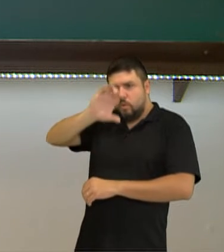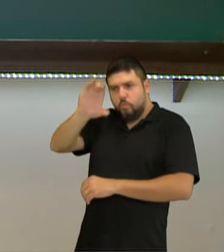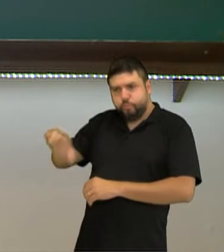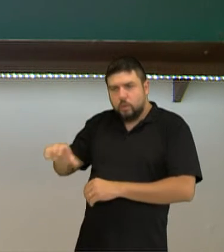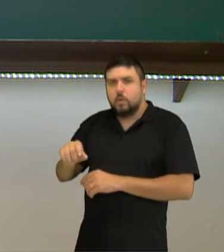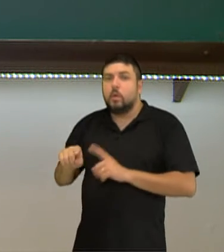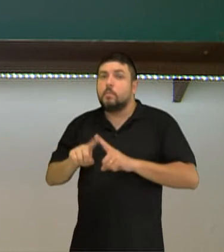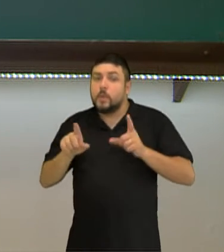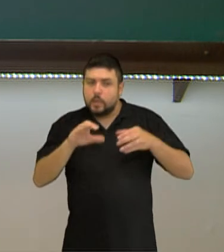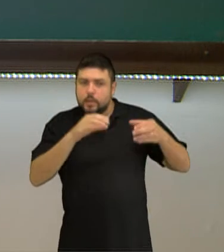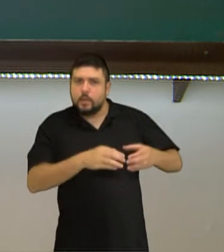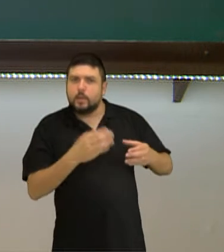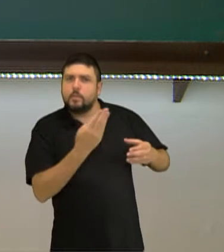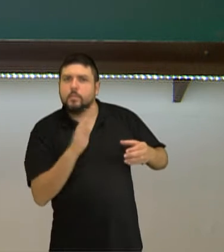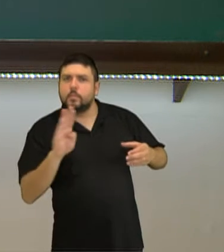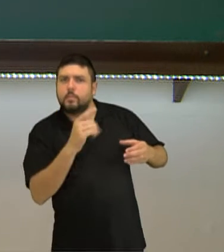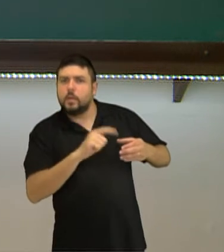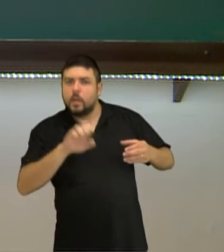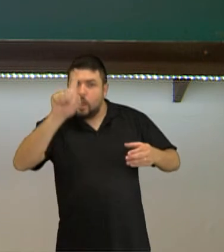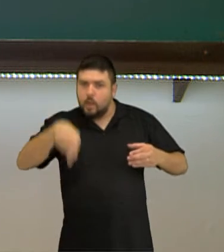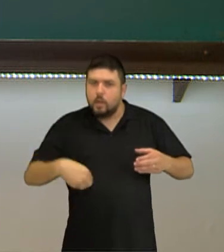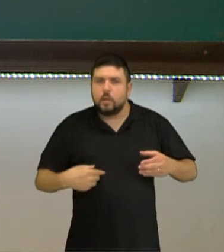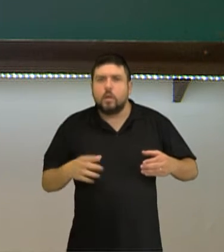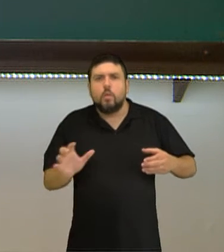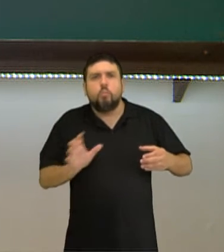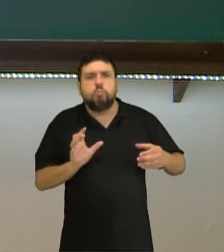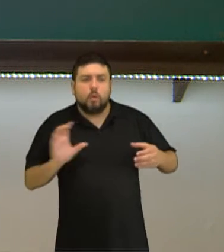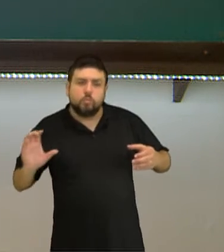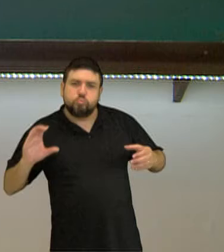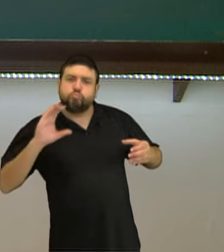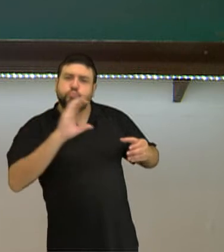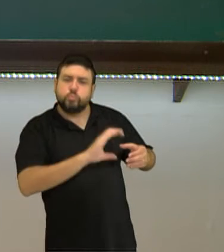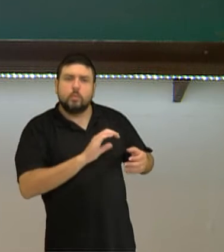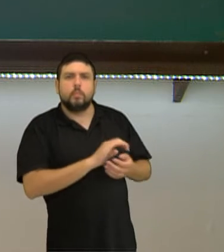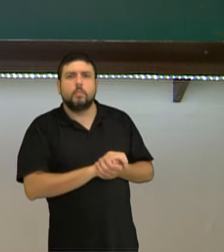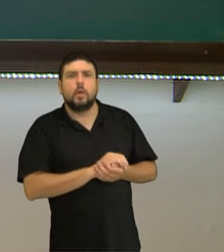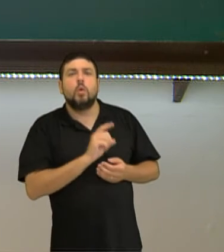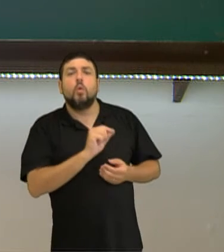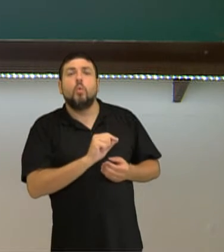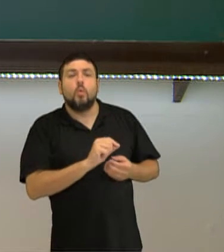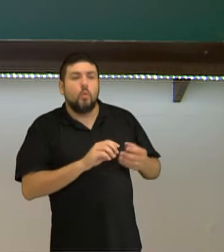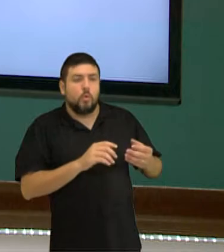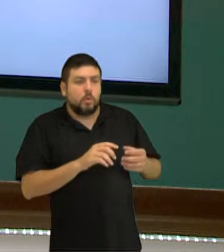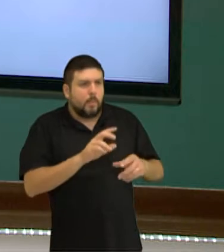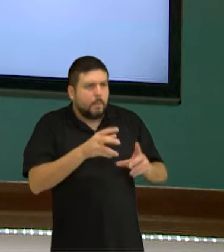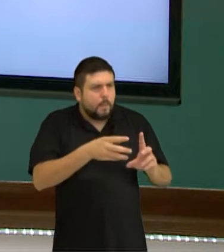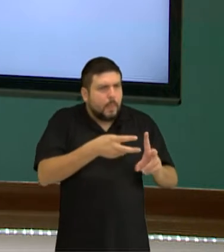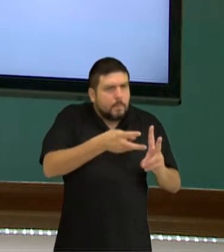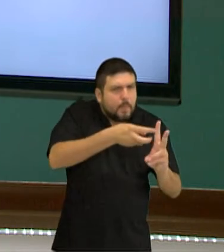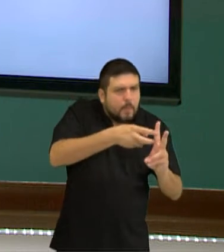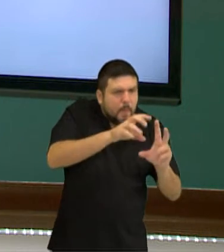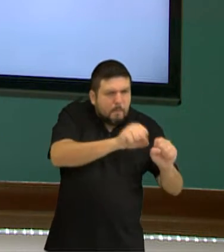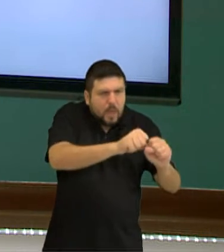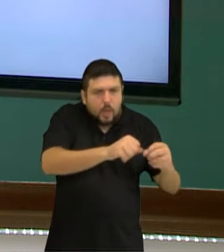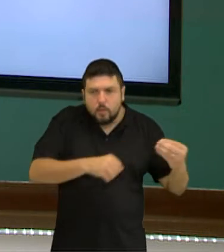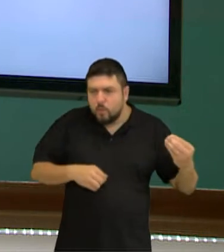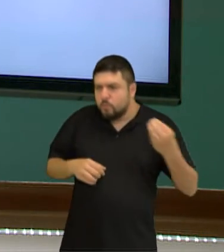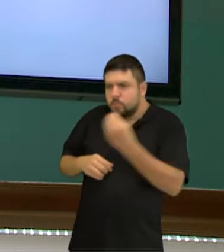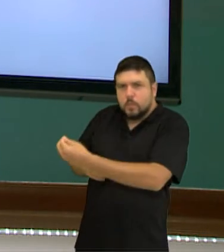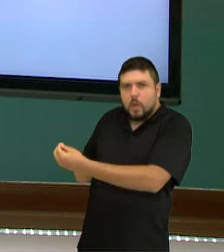que em troca, né, de metade dos indígenas aprisionados ou de lucros com metais preciosos. Então, o